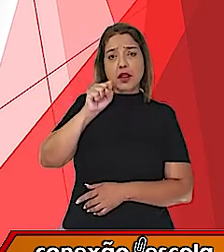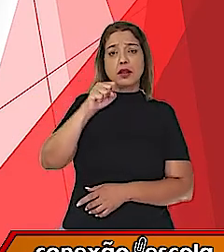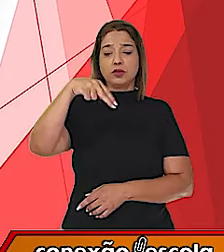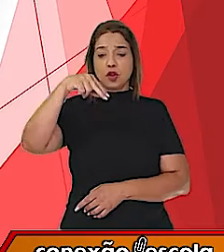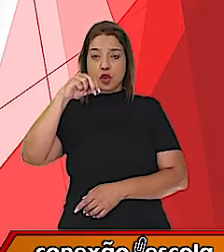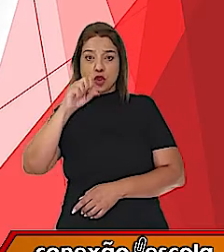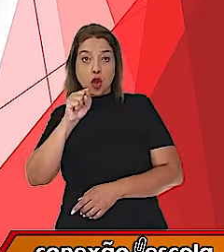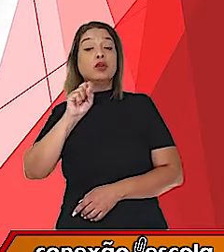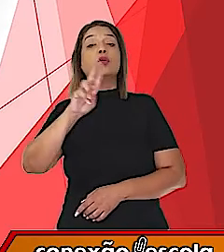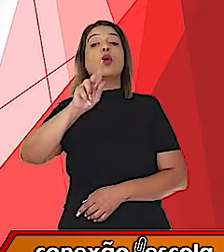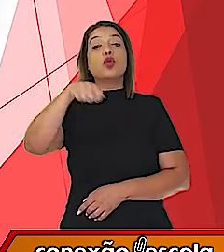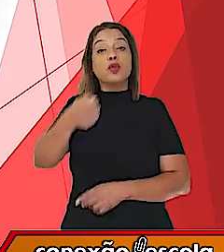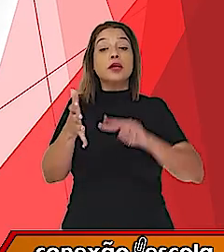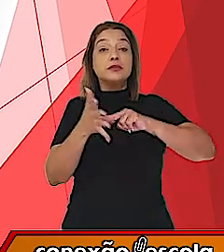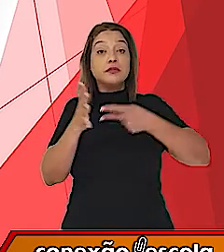pronomes.